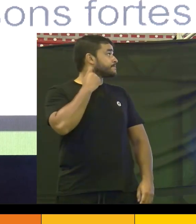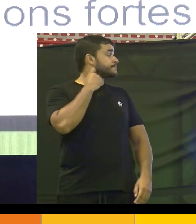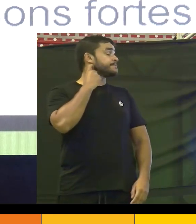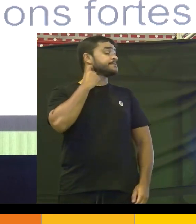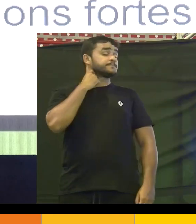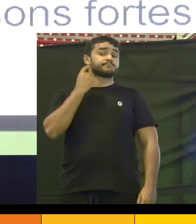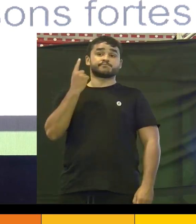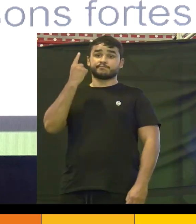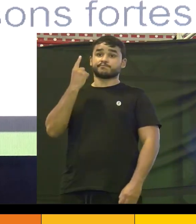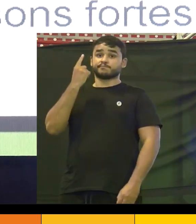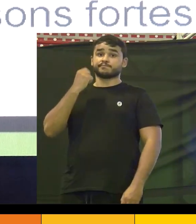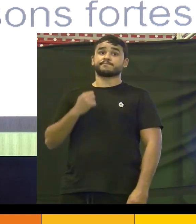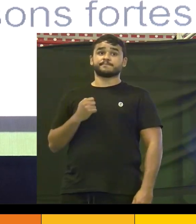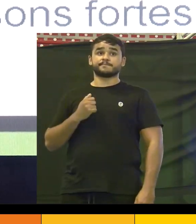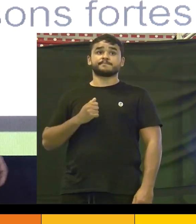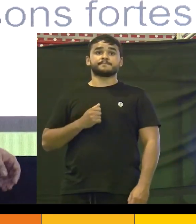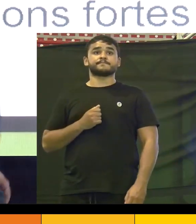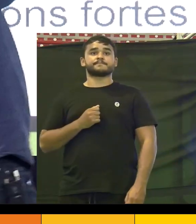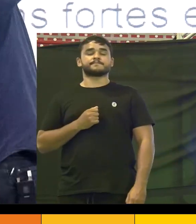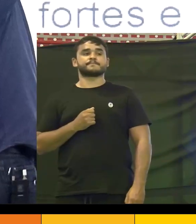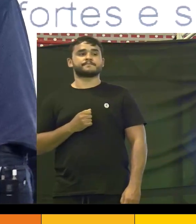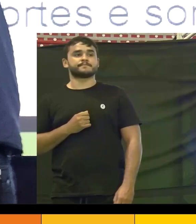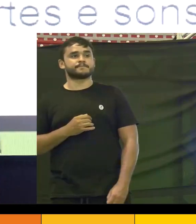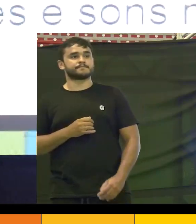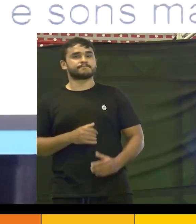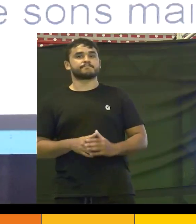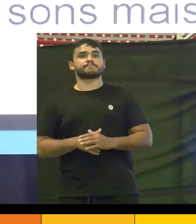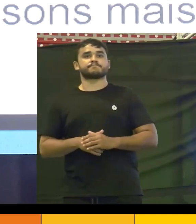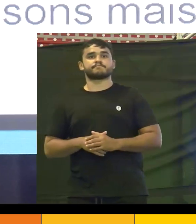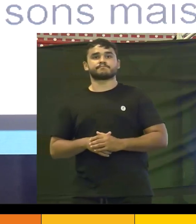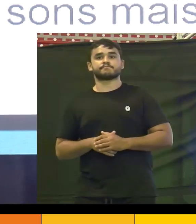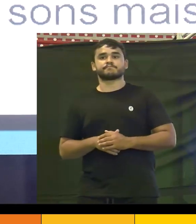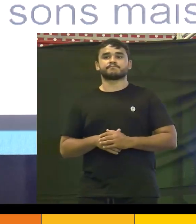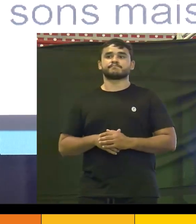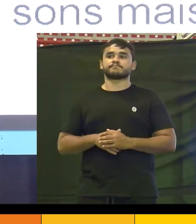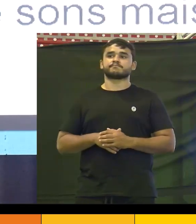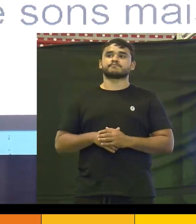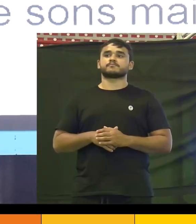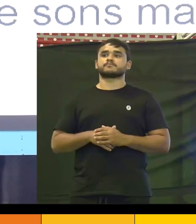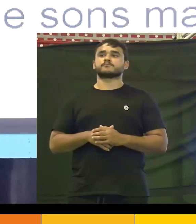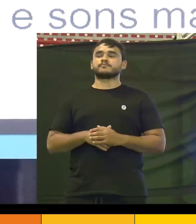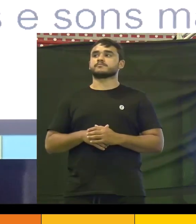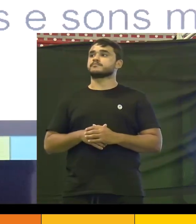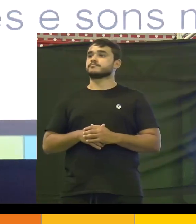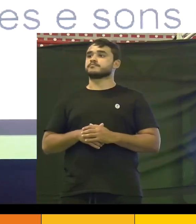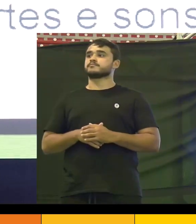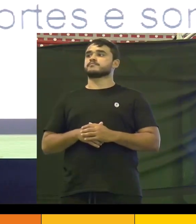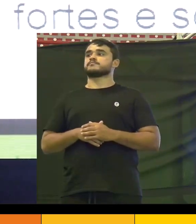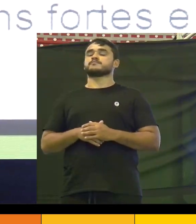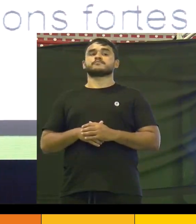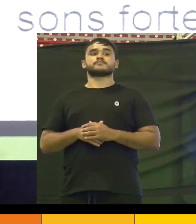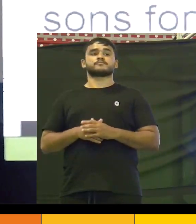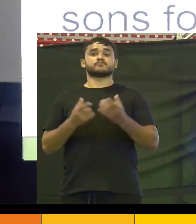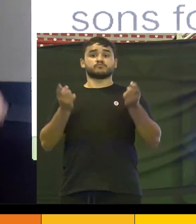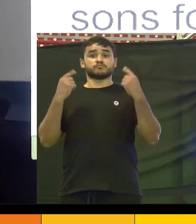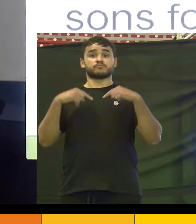Tranquilo. Beleza? Vamos lá. Deixa eu passar aqui. Terceiro fenômeno.